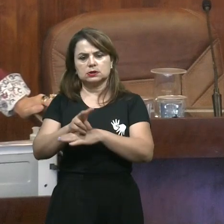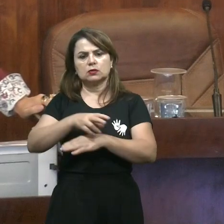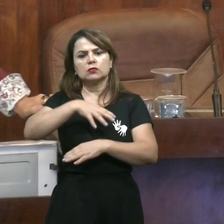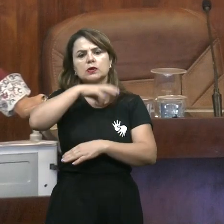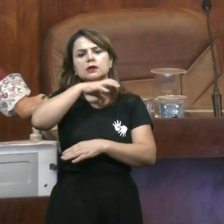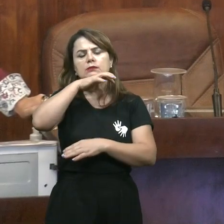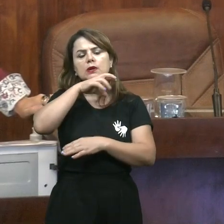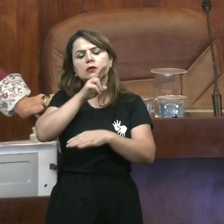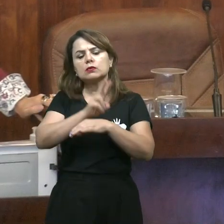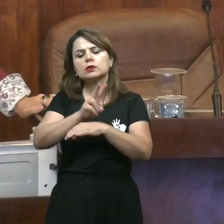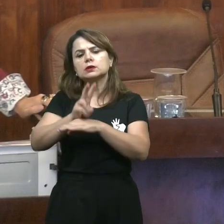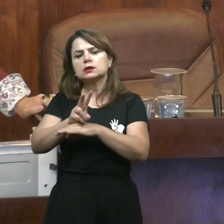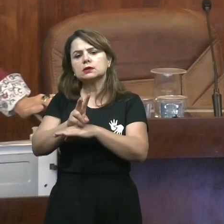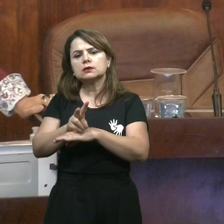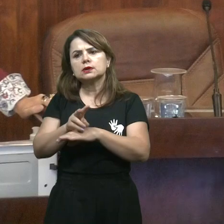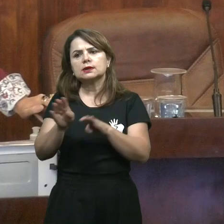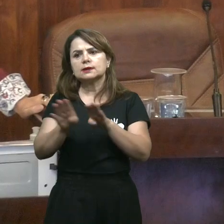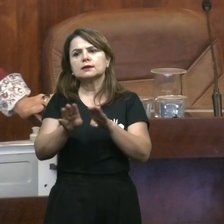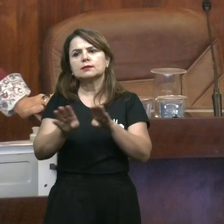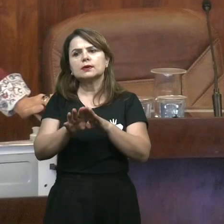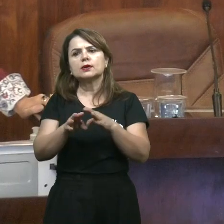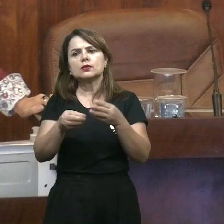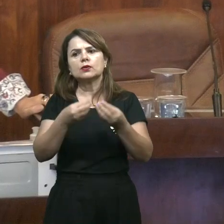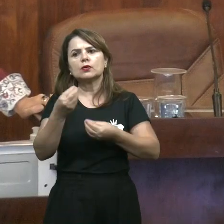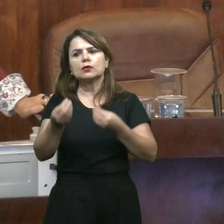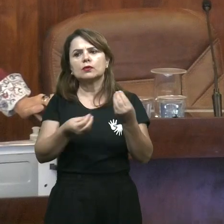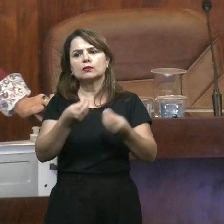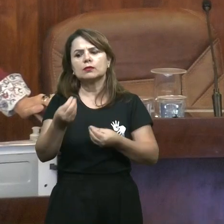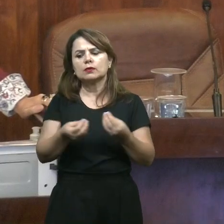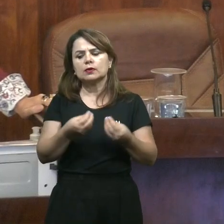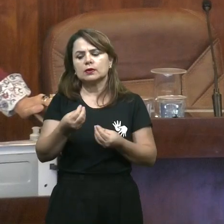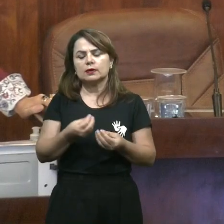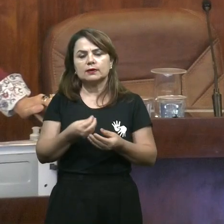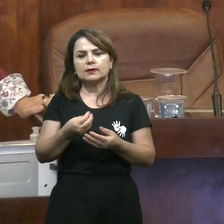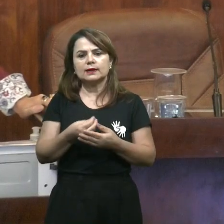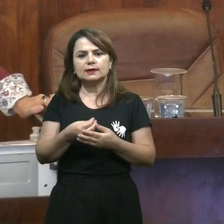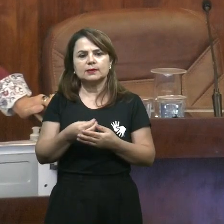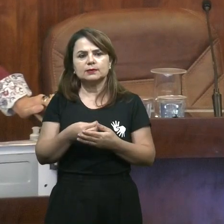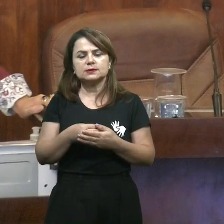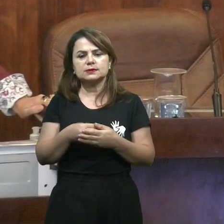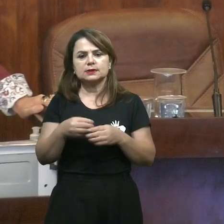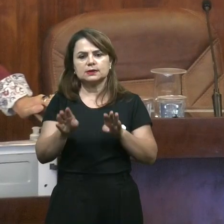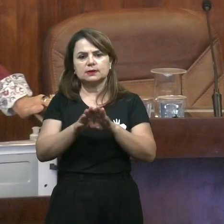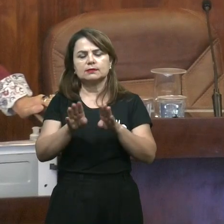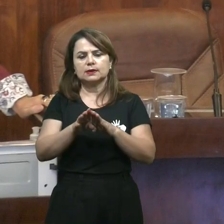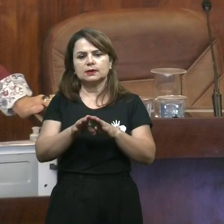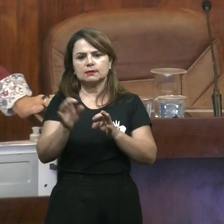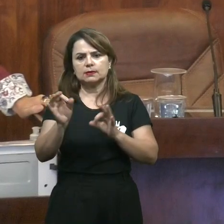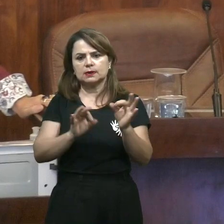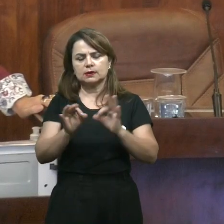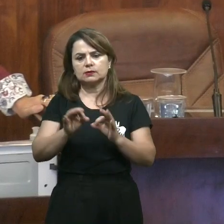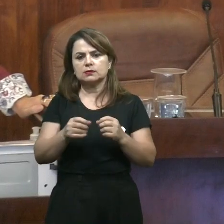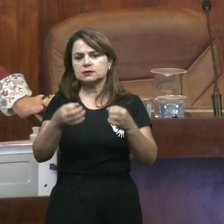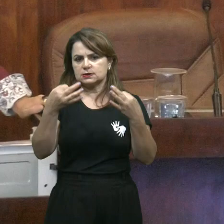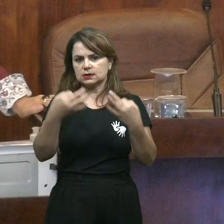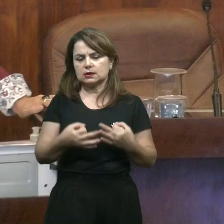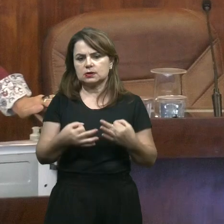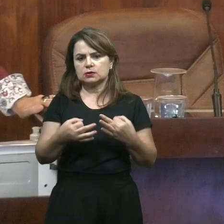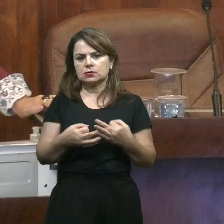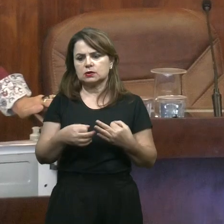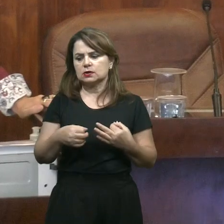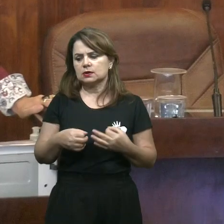do bem-estar animal, bem como implementando instrumentos legais que atendam aos